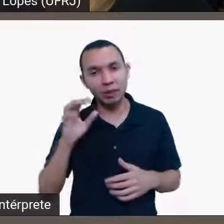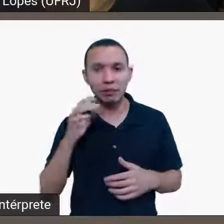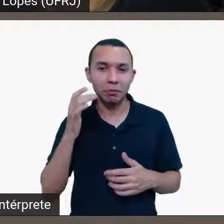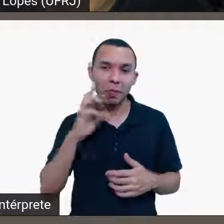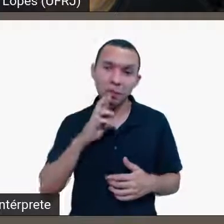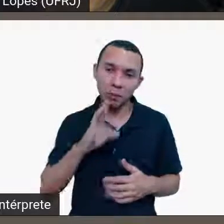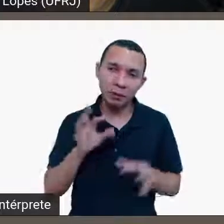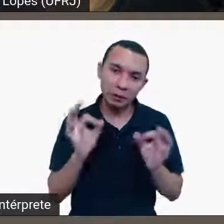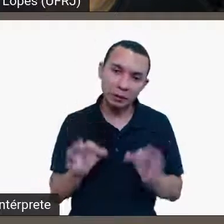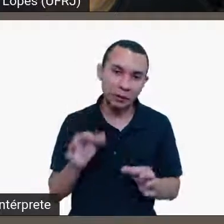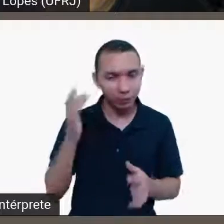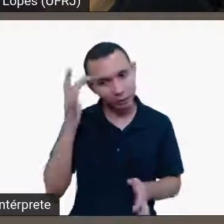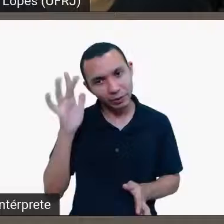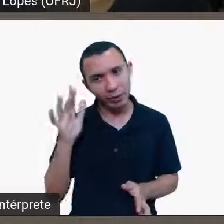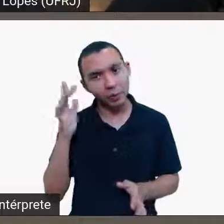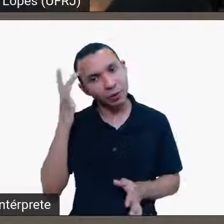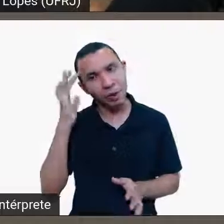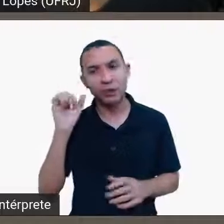que... Obrigada.